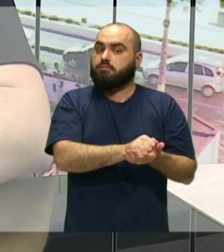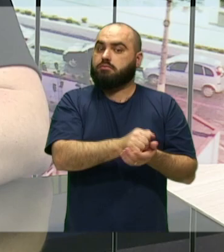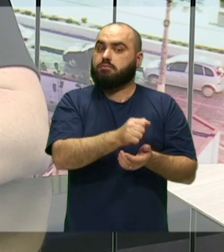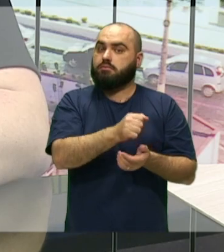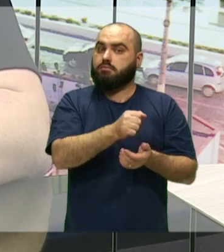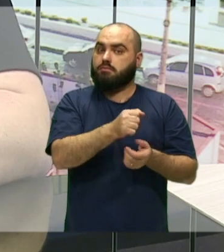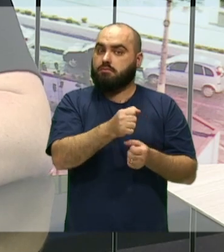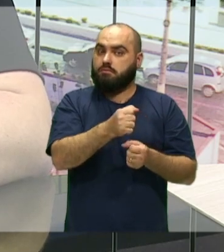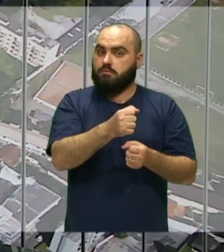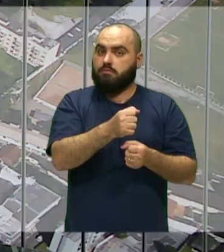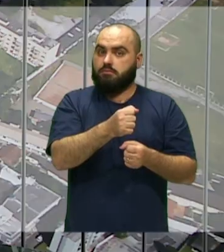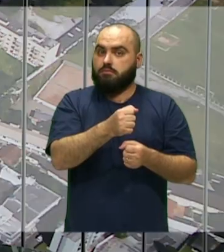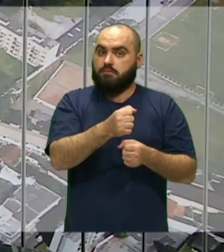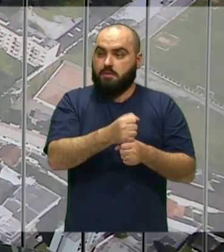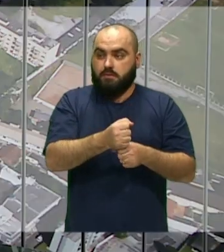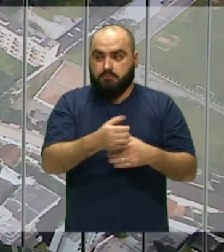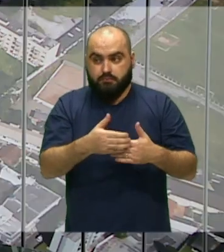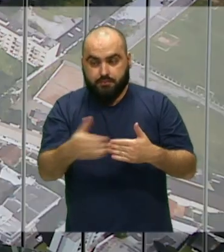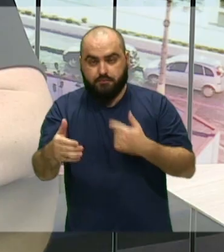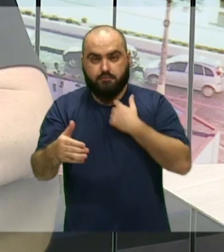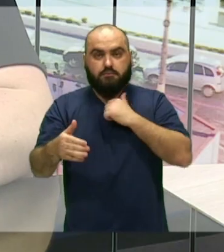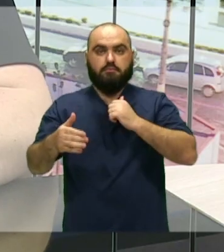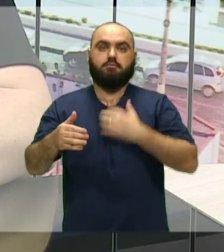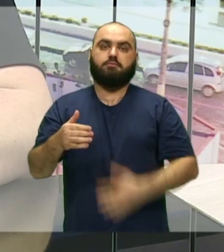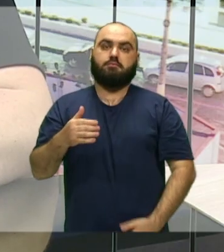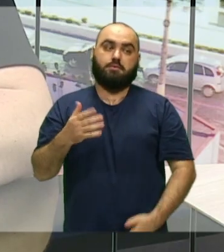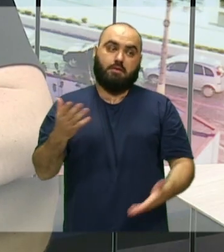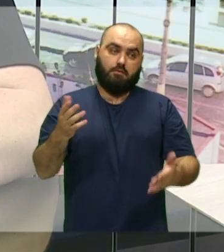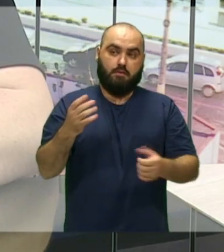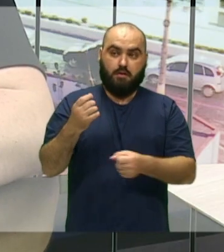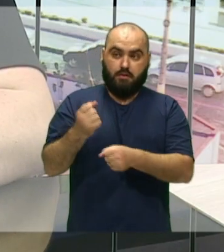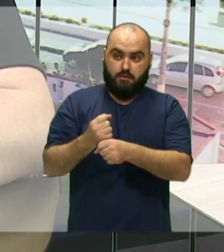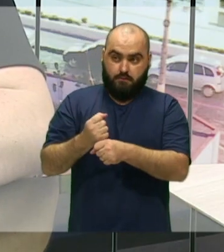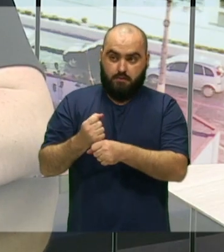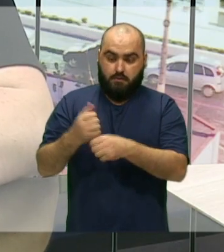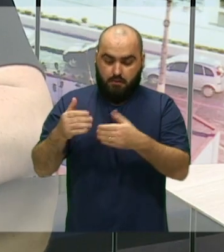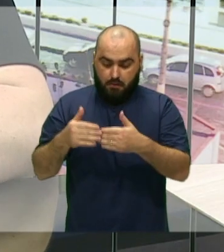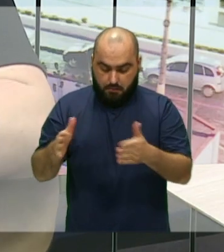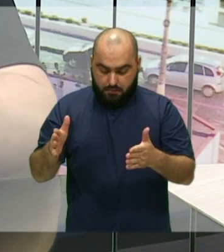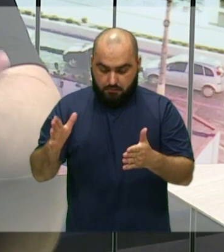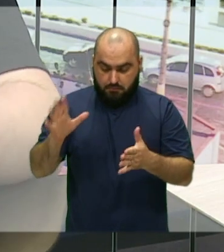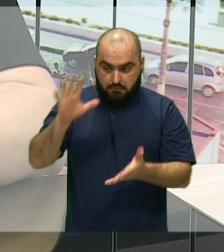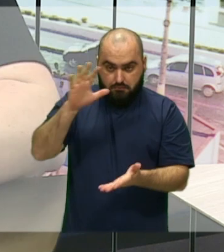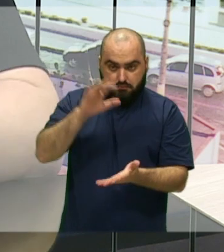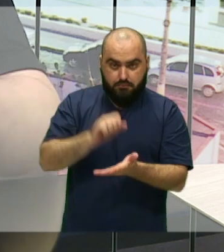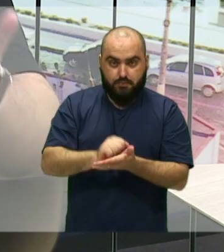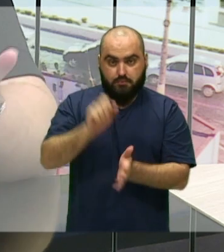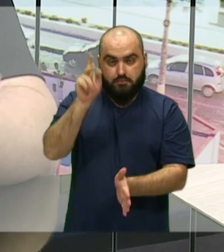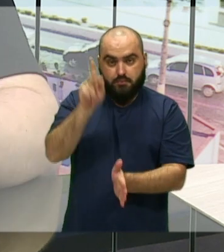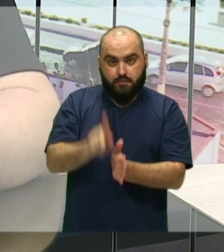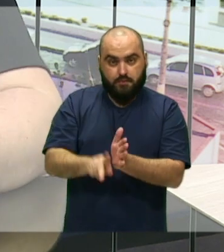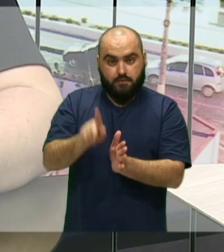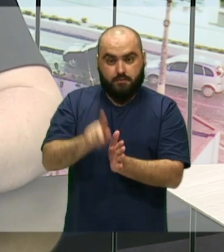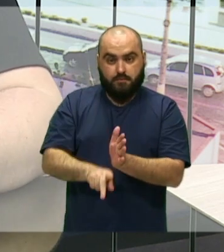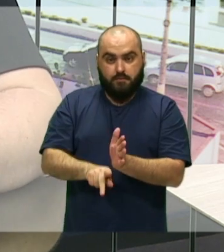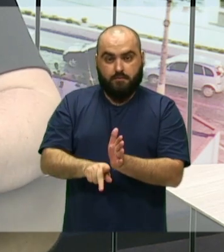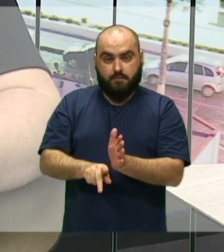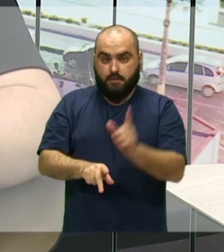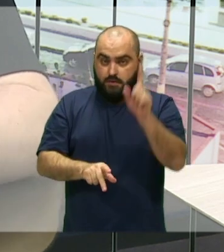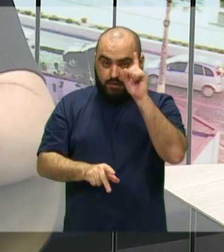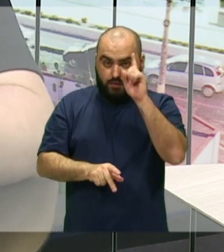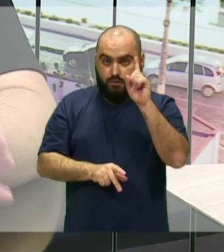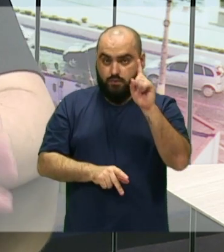ano seguinte ao realizado então ano que vem vai abrir a gente escreve os projetos de primeiro de